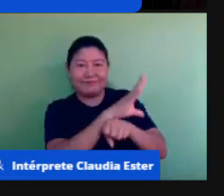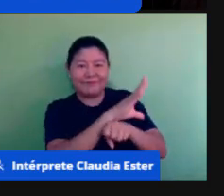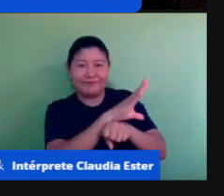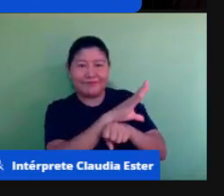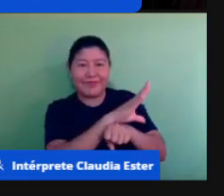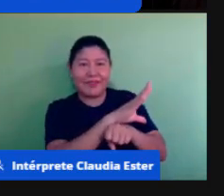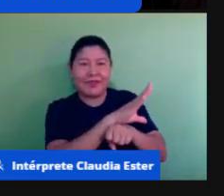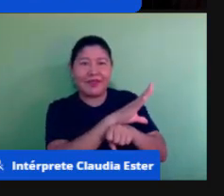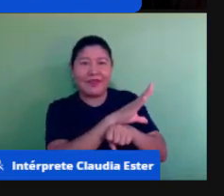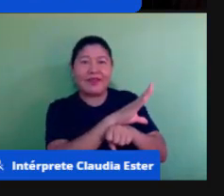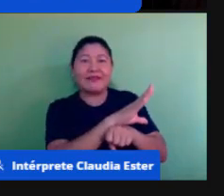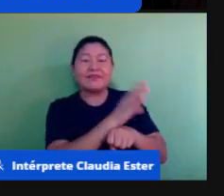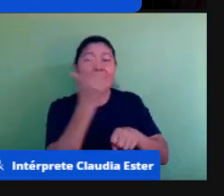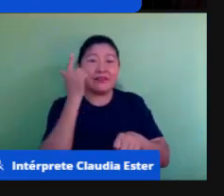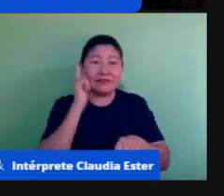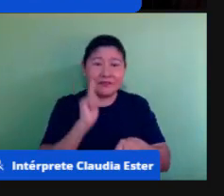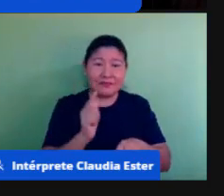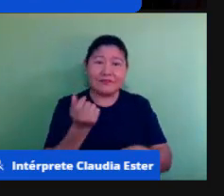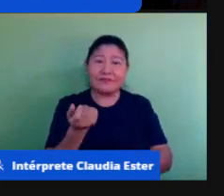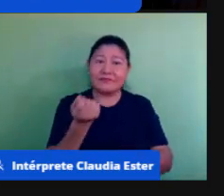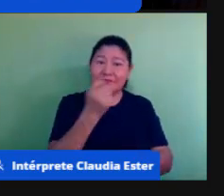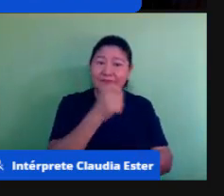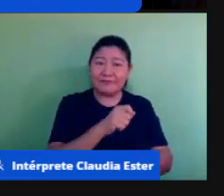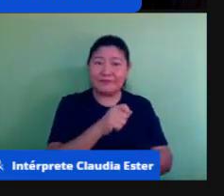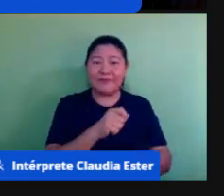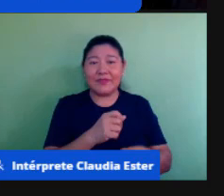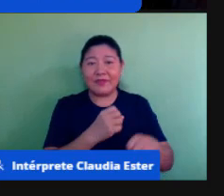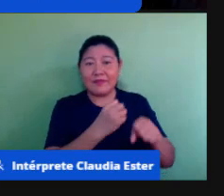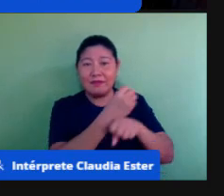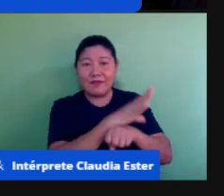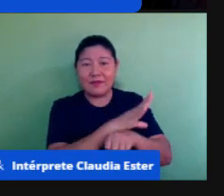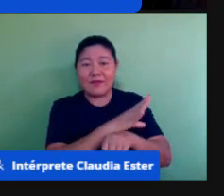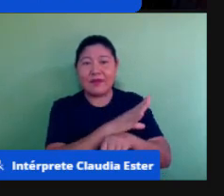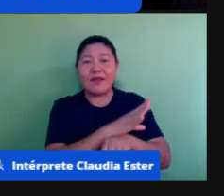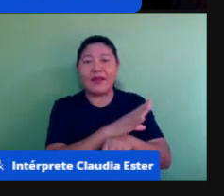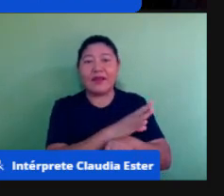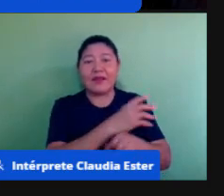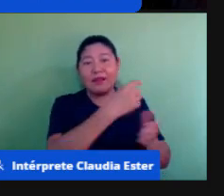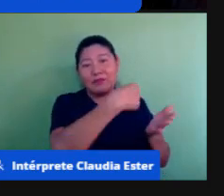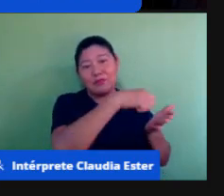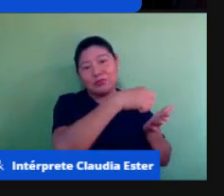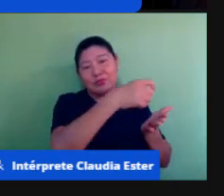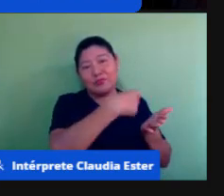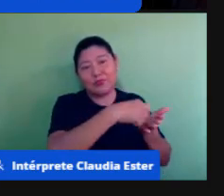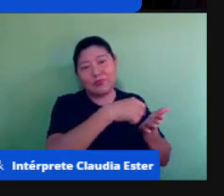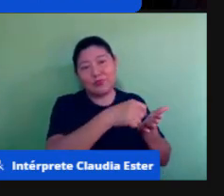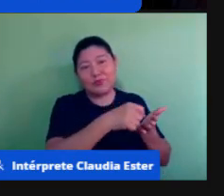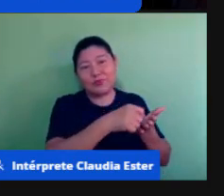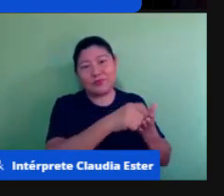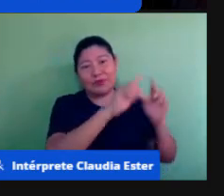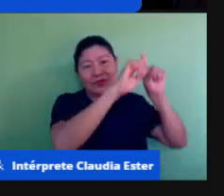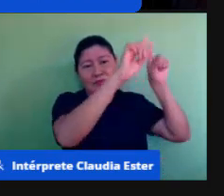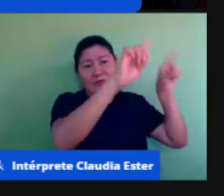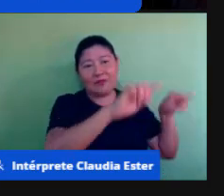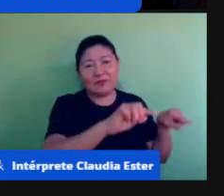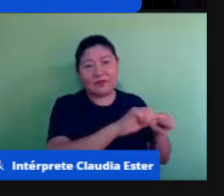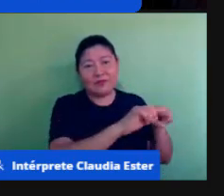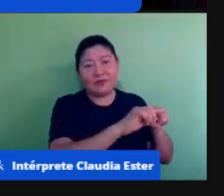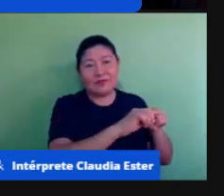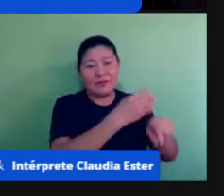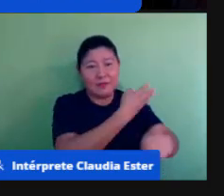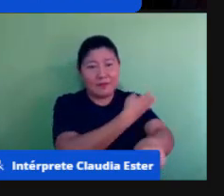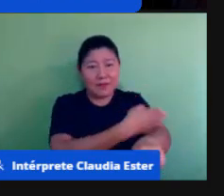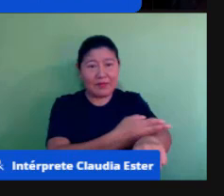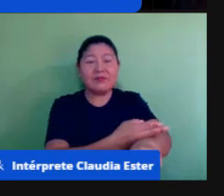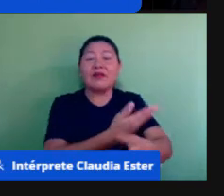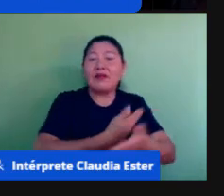essa atividade. Então, você consegue colocar ela dentro do Jamboard, porque ele é um quadro branco. E nesse quadro branco, você consegue ter essa interação com